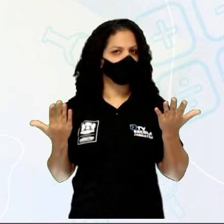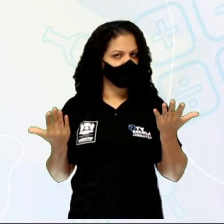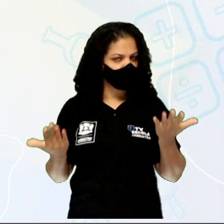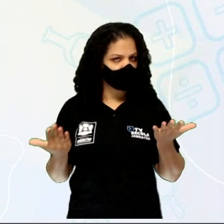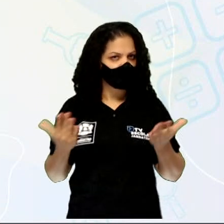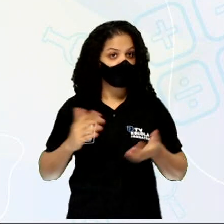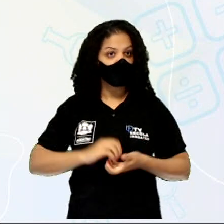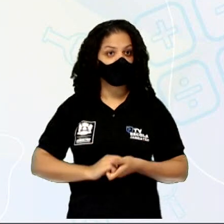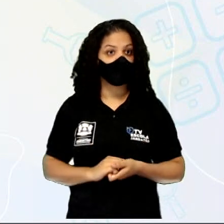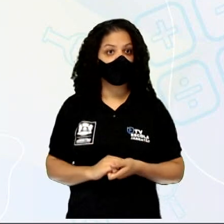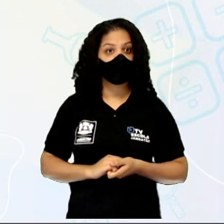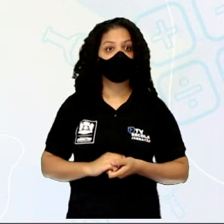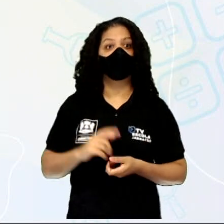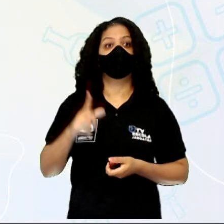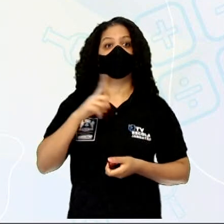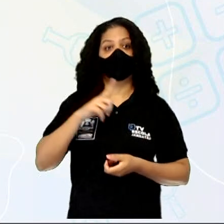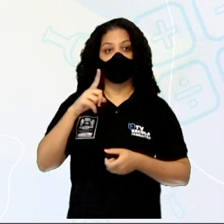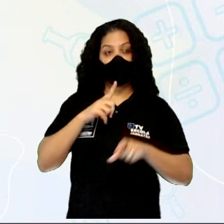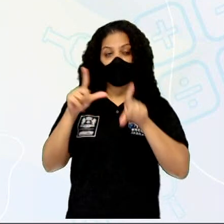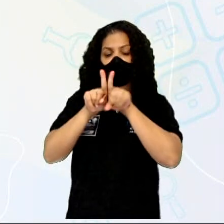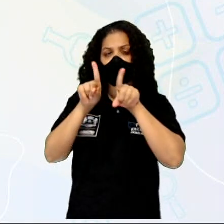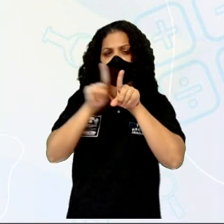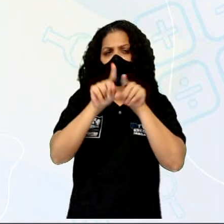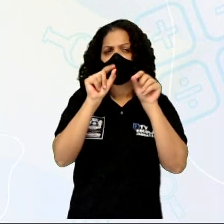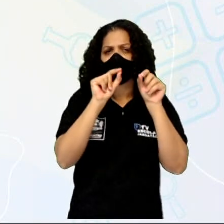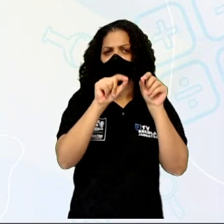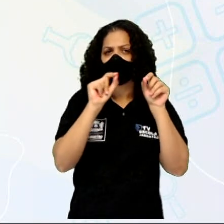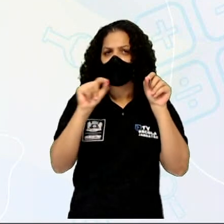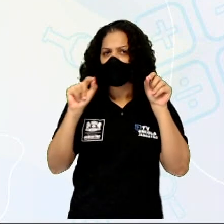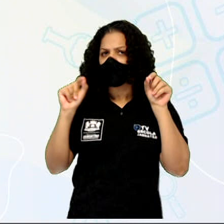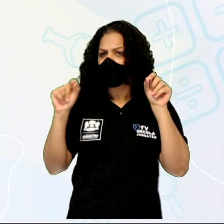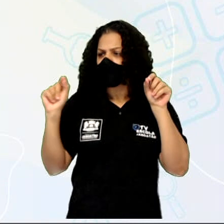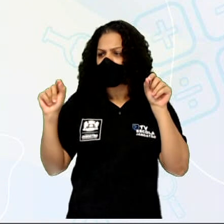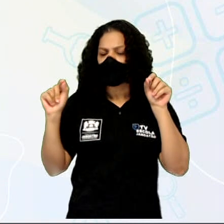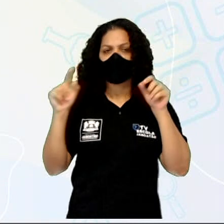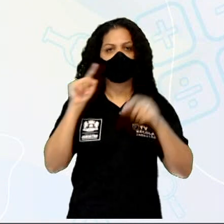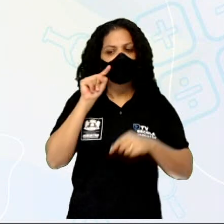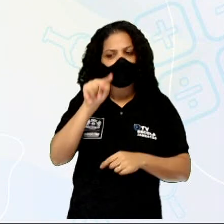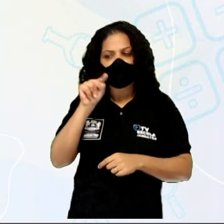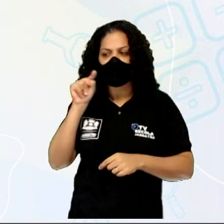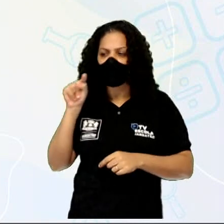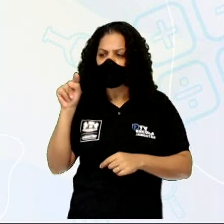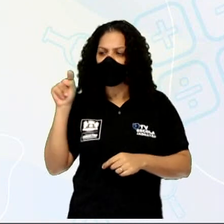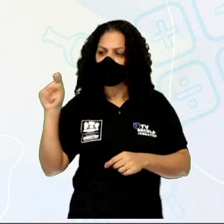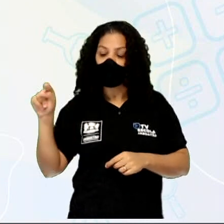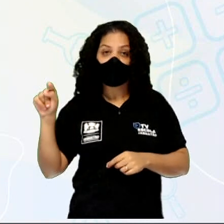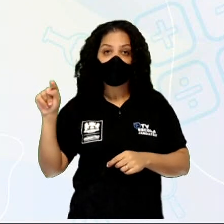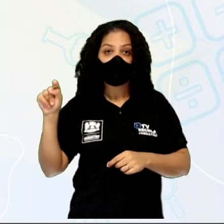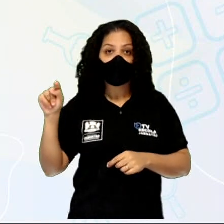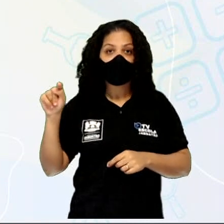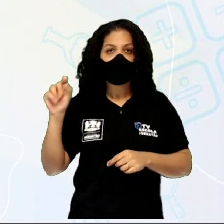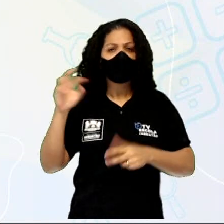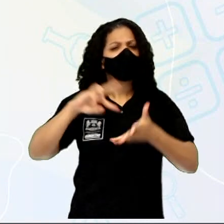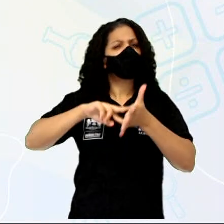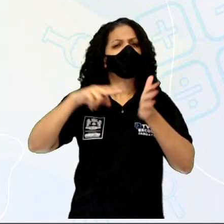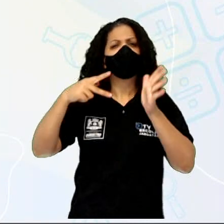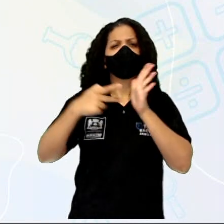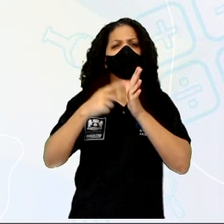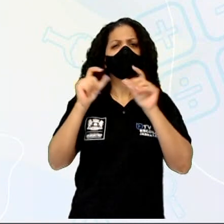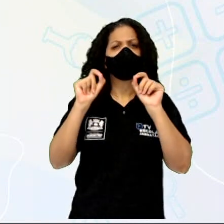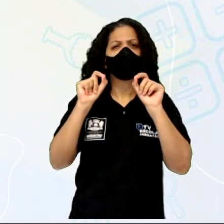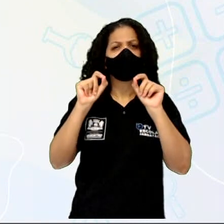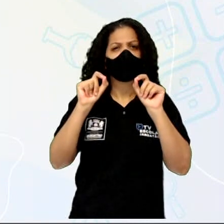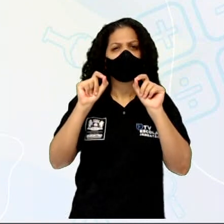olha, as reticências. Ou seja, ainda tem mais alguma coisa para que seja dita, mas eu não